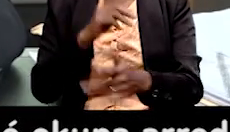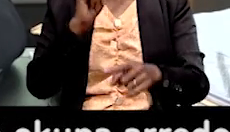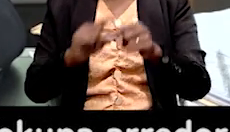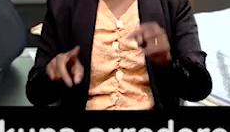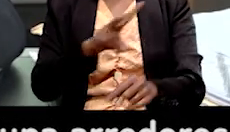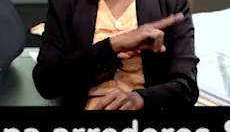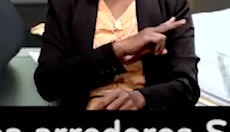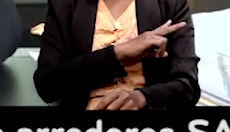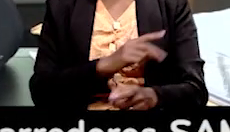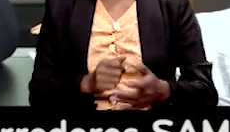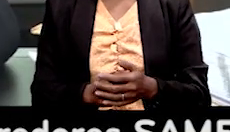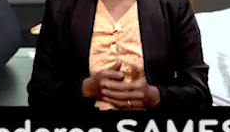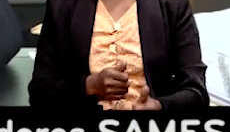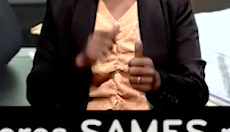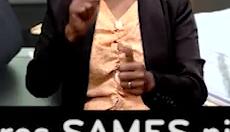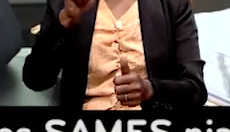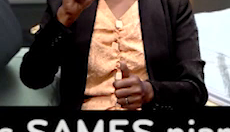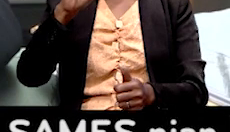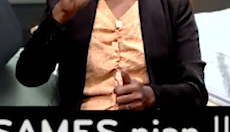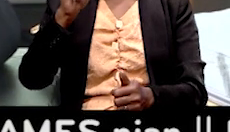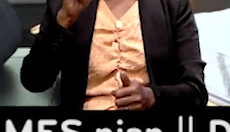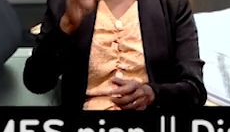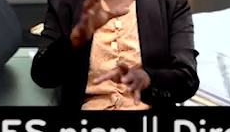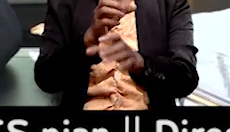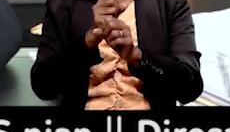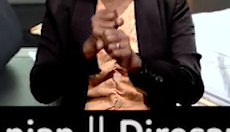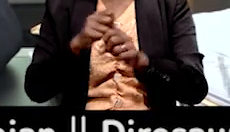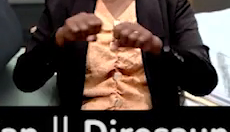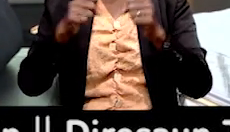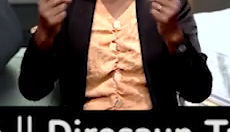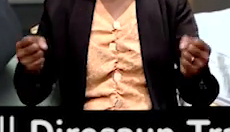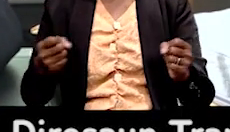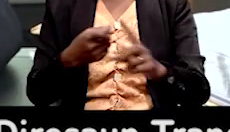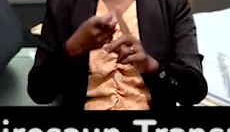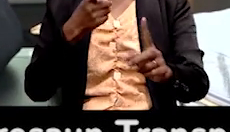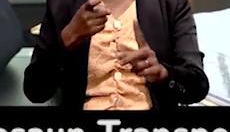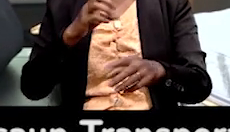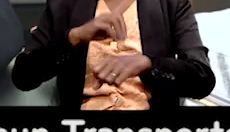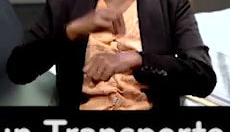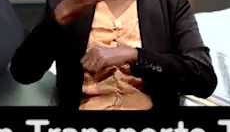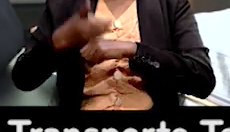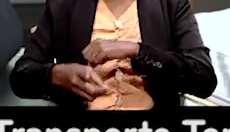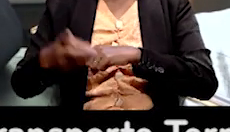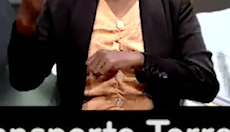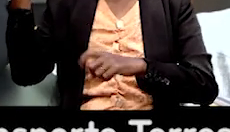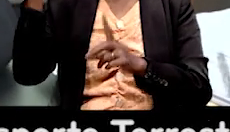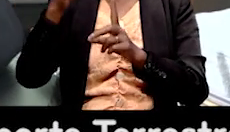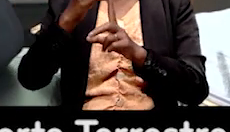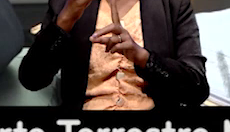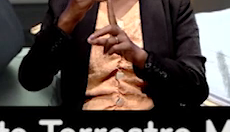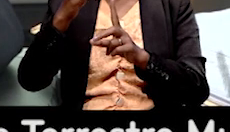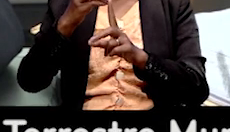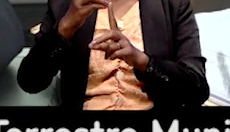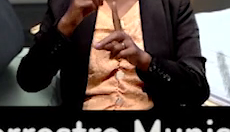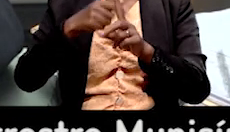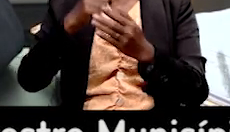ne. Tuiralito Suárez, vacina vial ne hetan estragos, causa husi inundação nebe acontece iha fulan abril iba, no